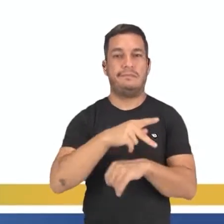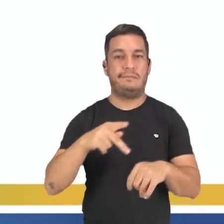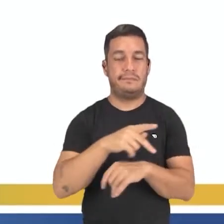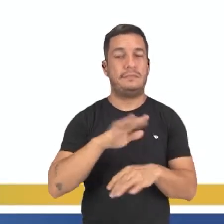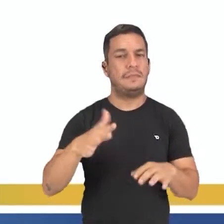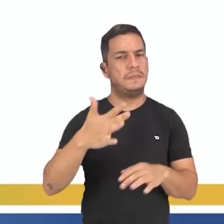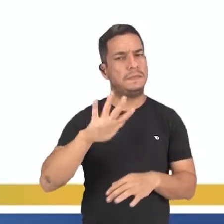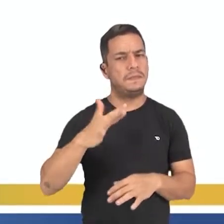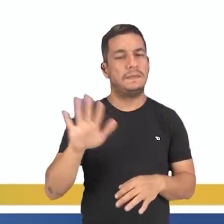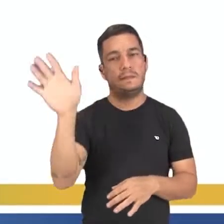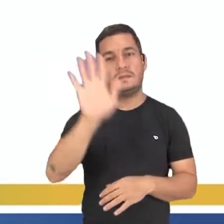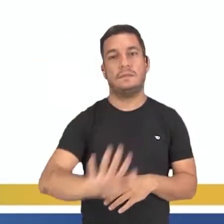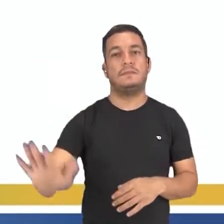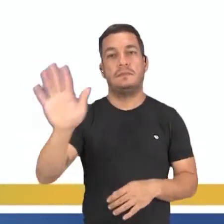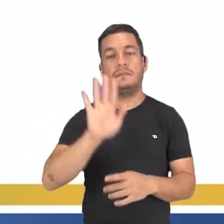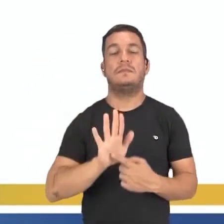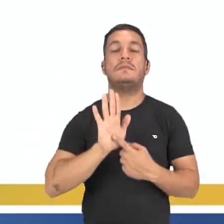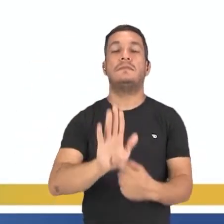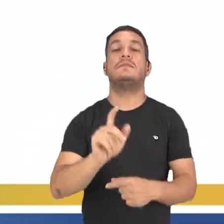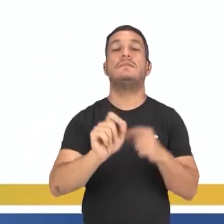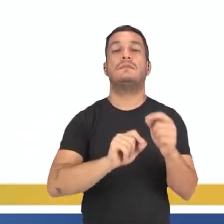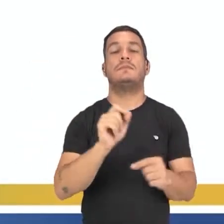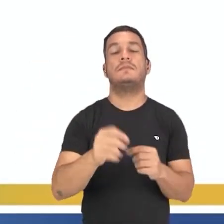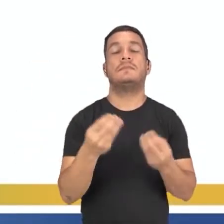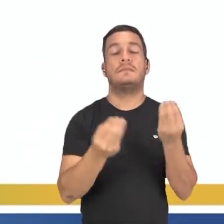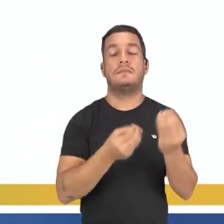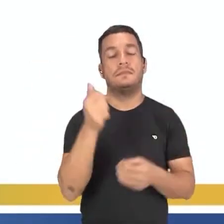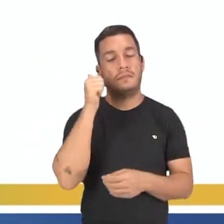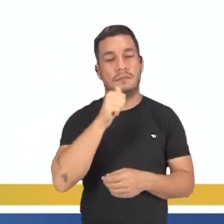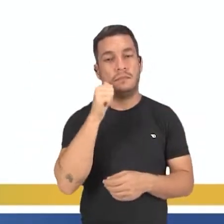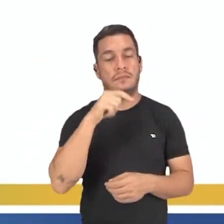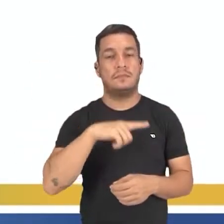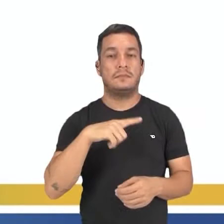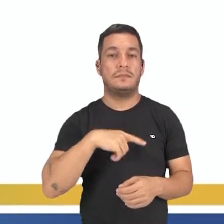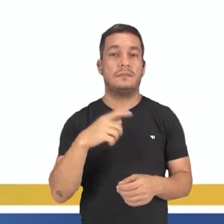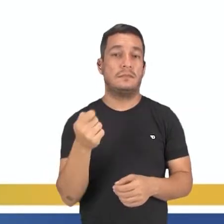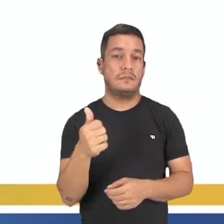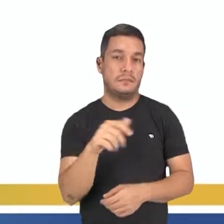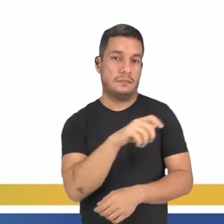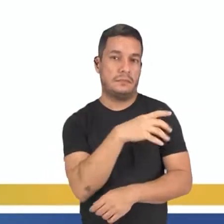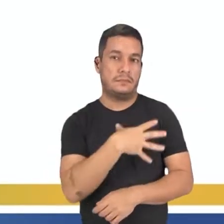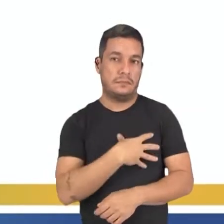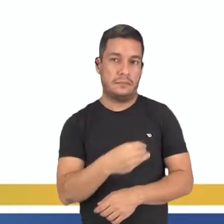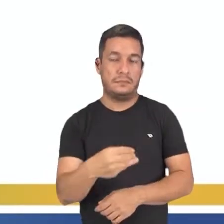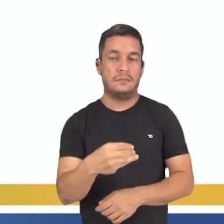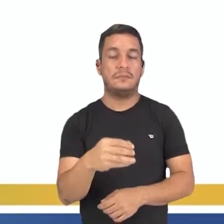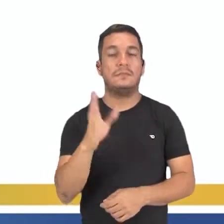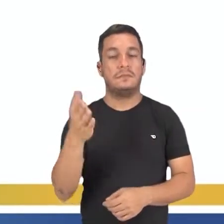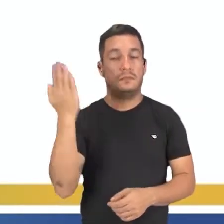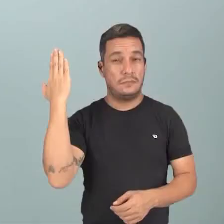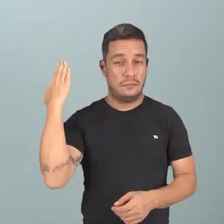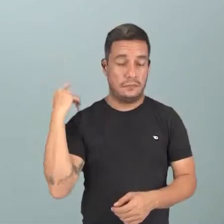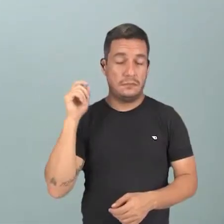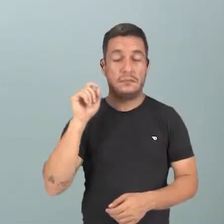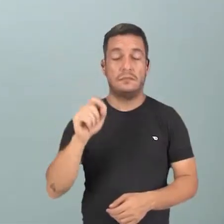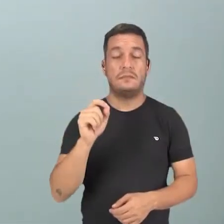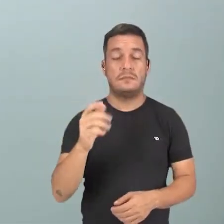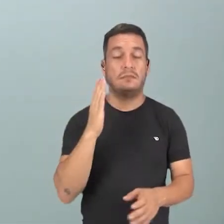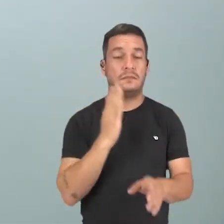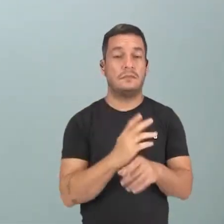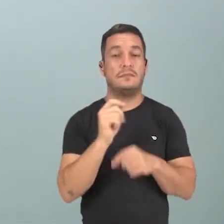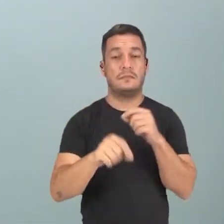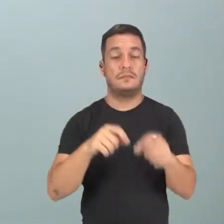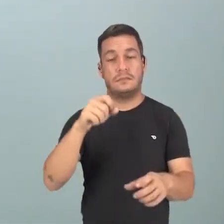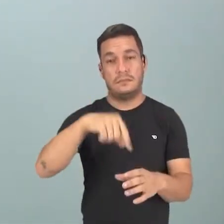média geral, mostra que, em parte, as mulheres estão tendo menos filhos, ao contrário de décadas passadas que, por conta